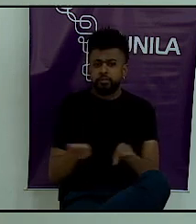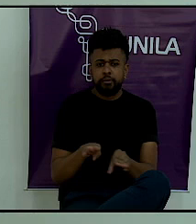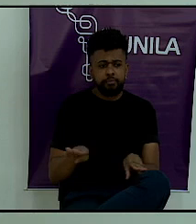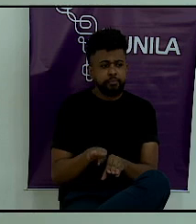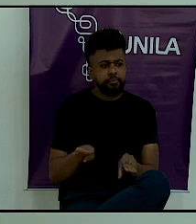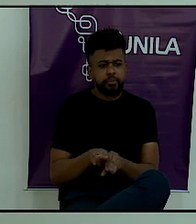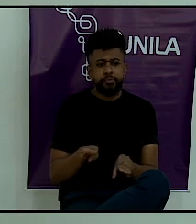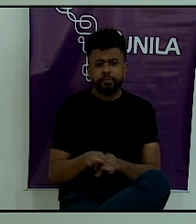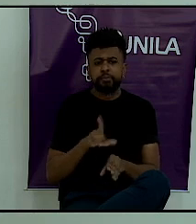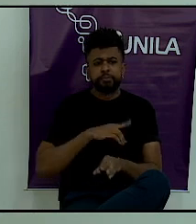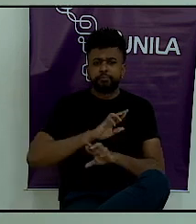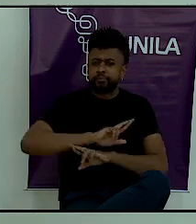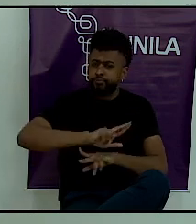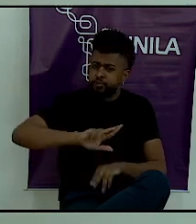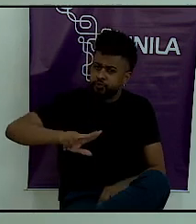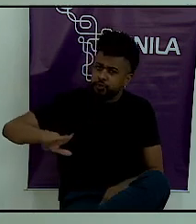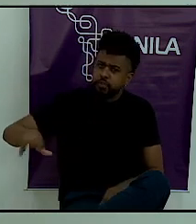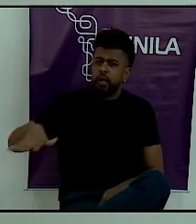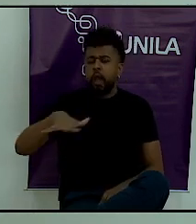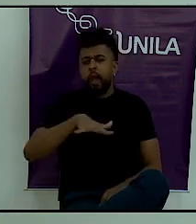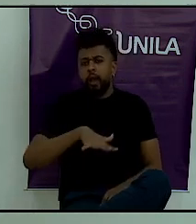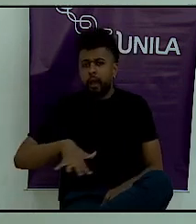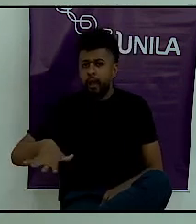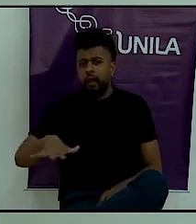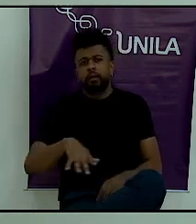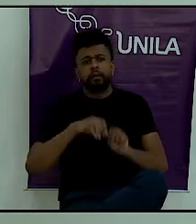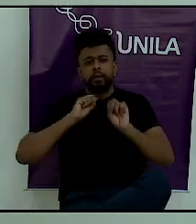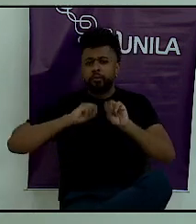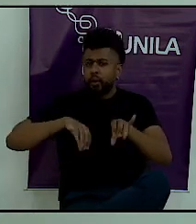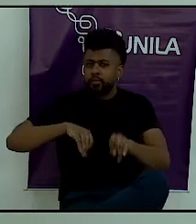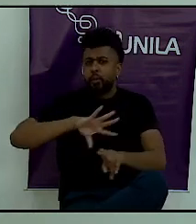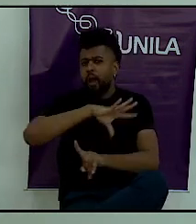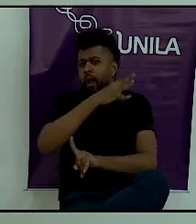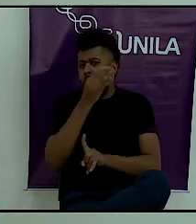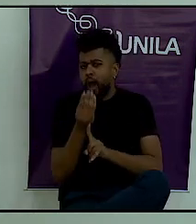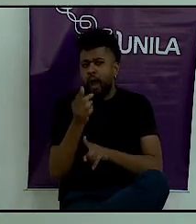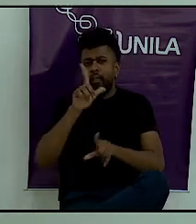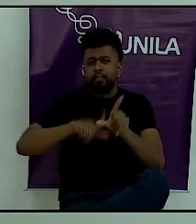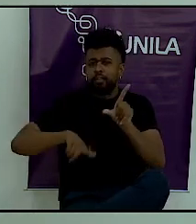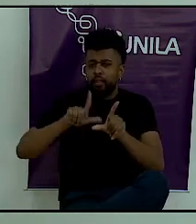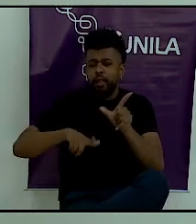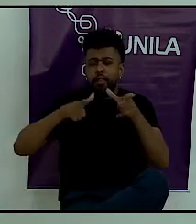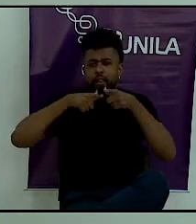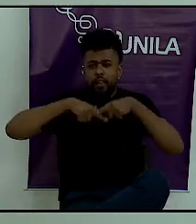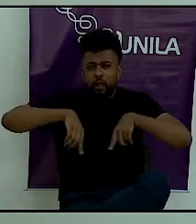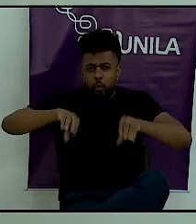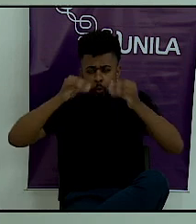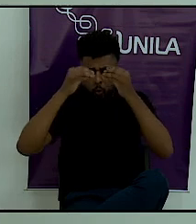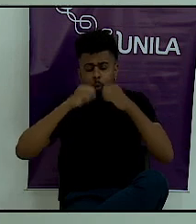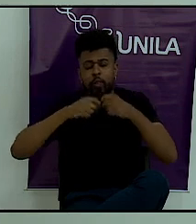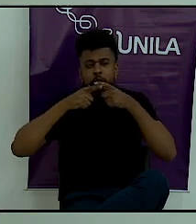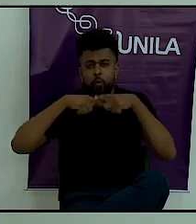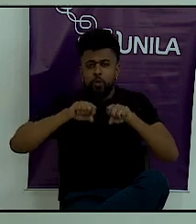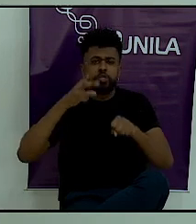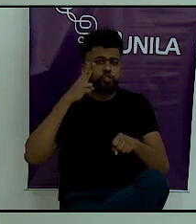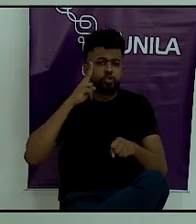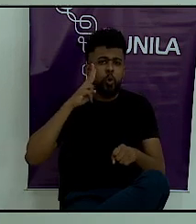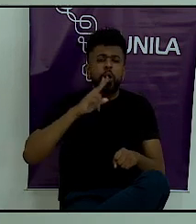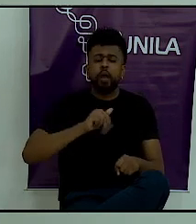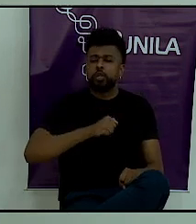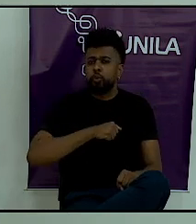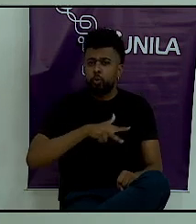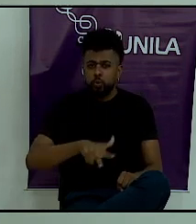inclusive diferentes áreas também, como a área de educação, artes e letras, linguística, história e antropologia,